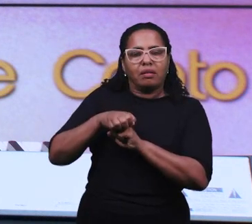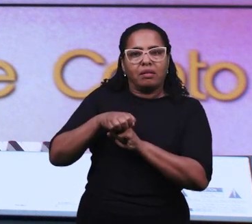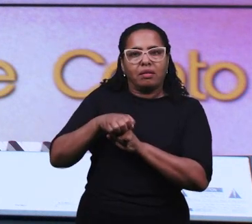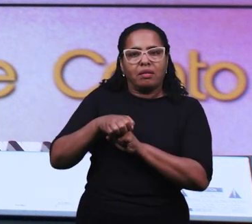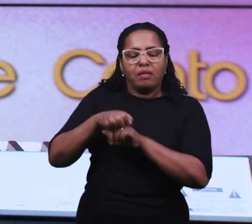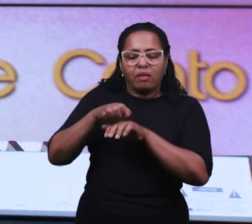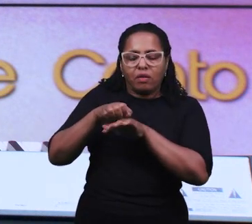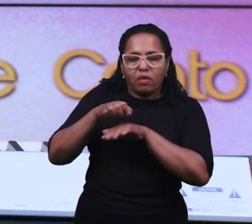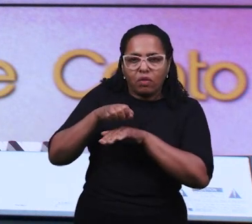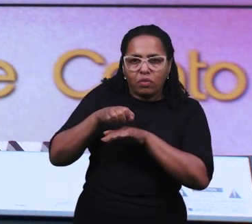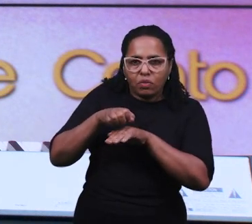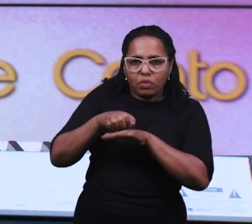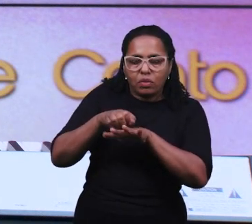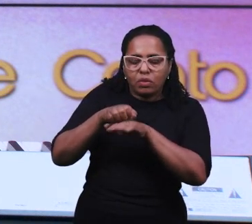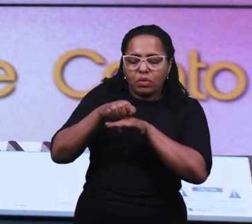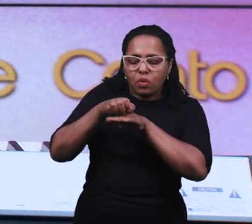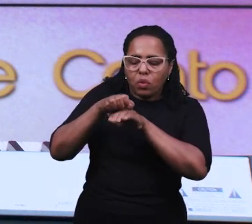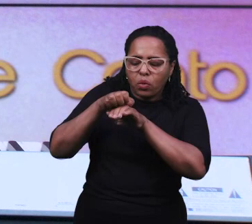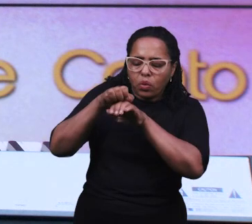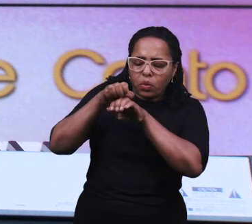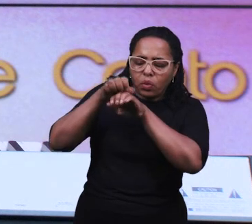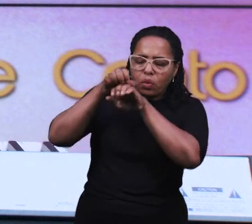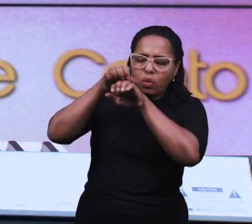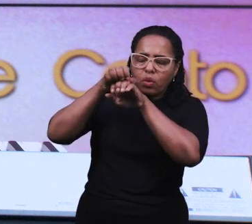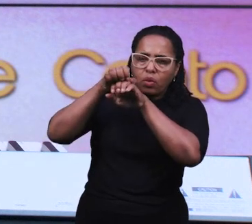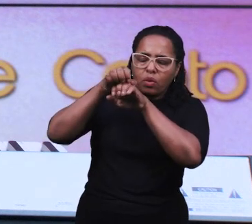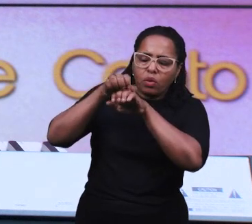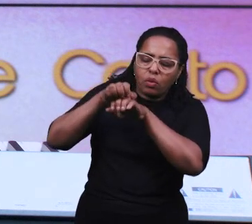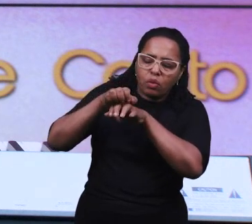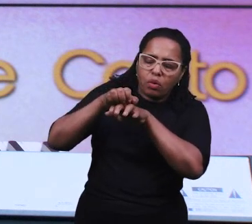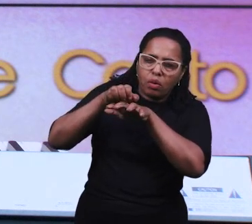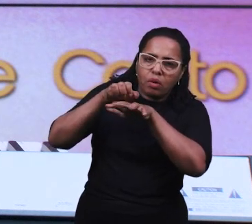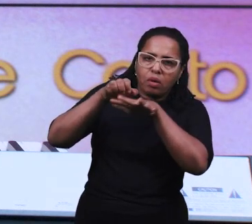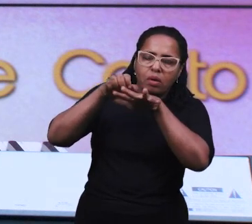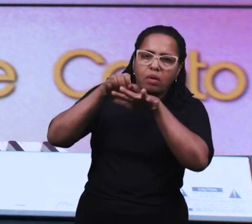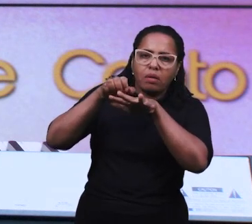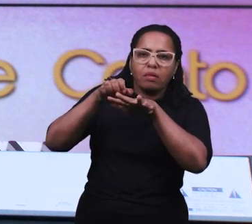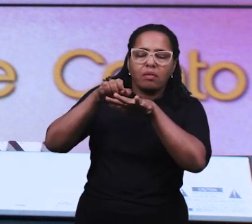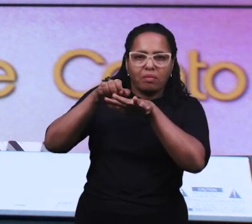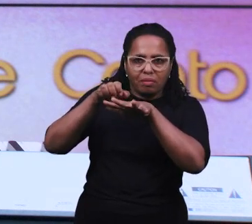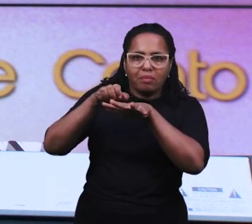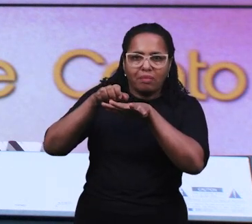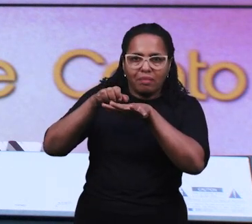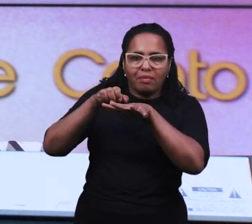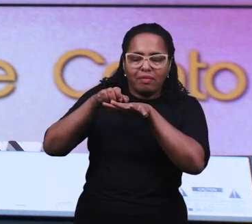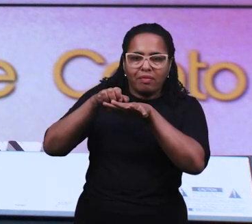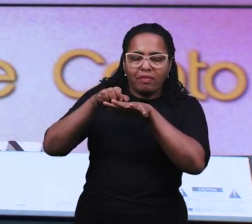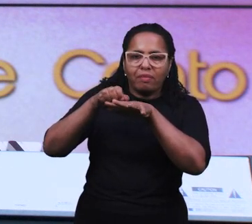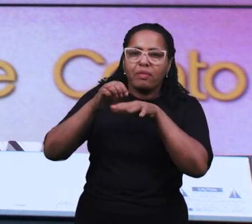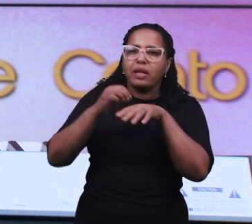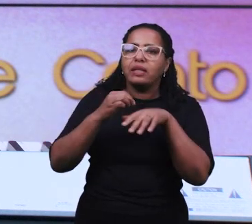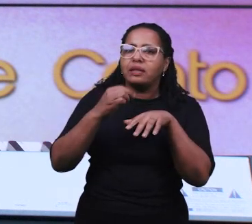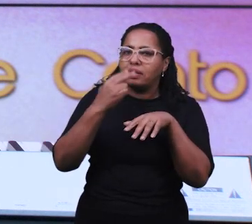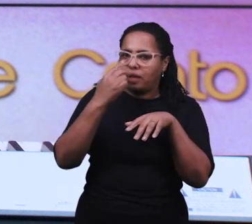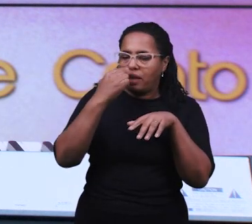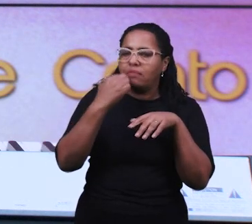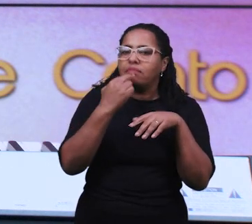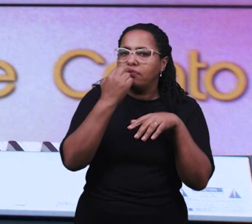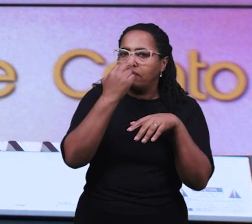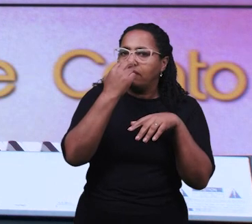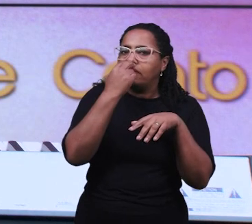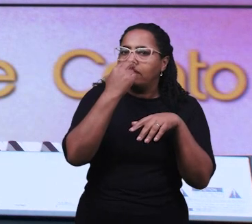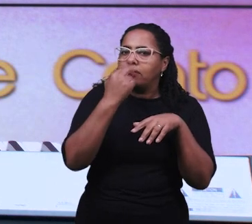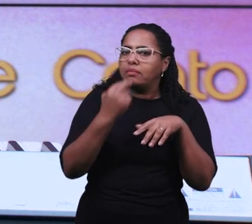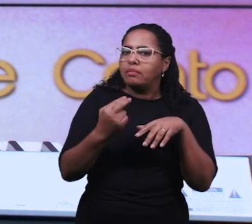I, ou seja, meu som fica mais apertado e ele vai soar com uma produção mais nasal do que